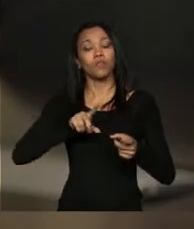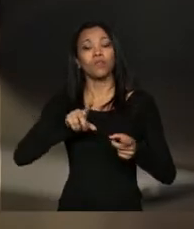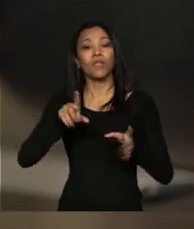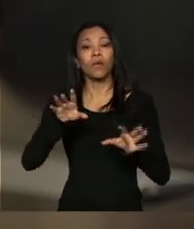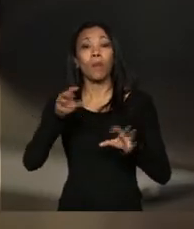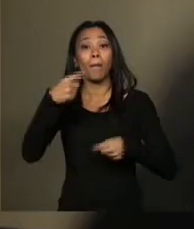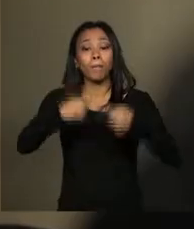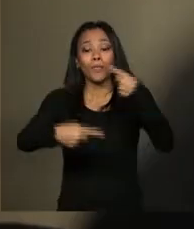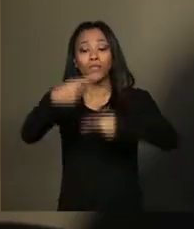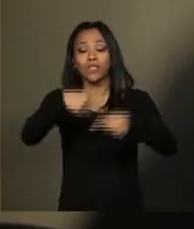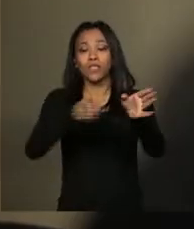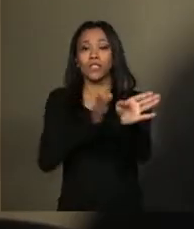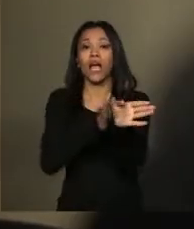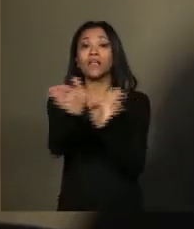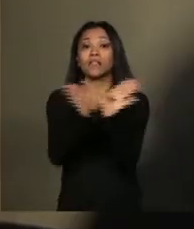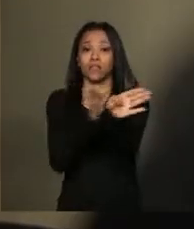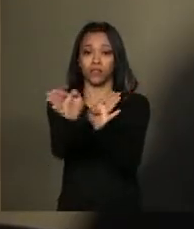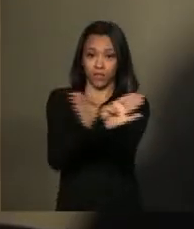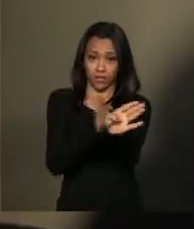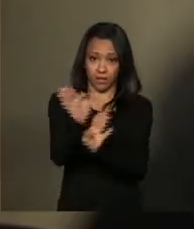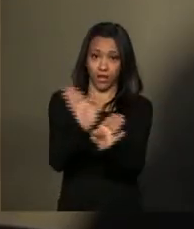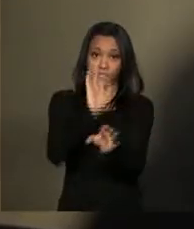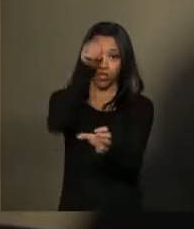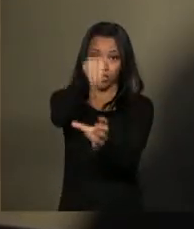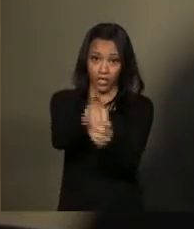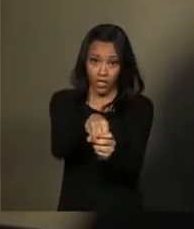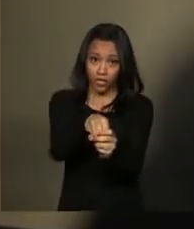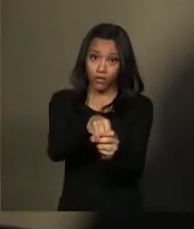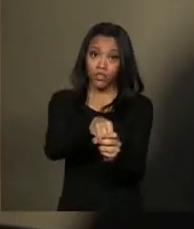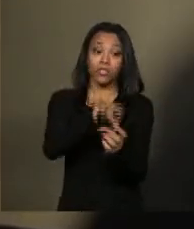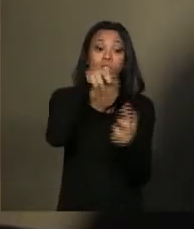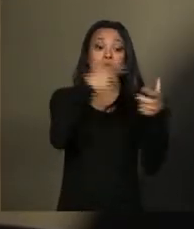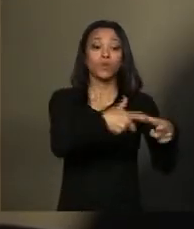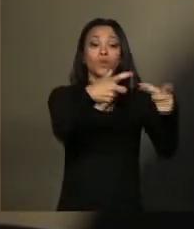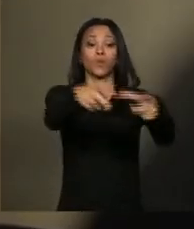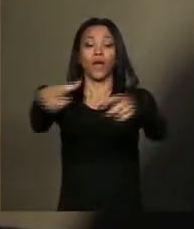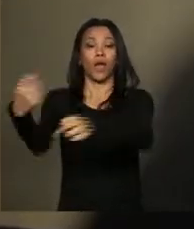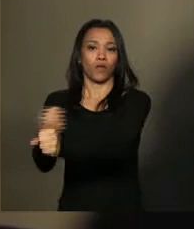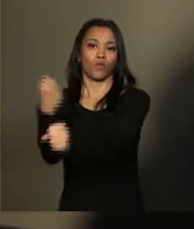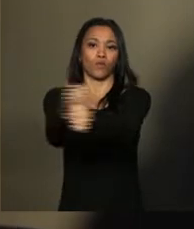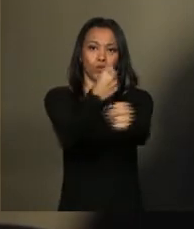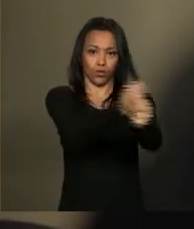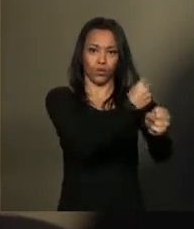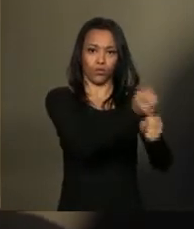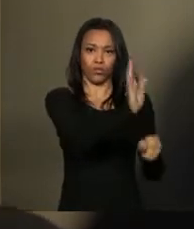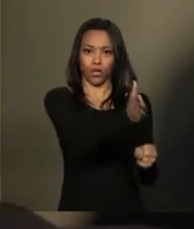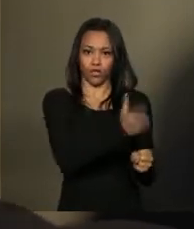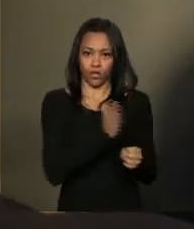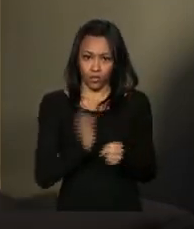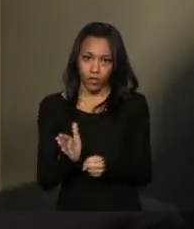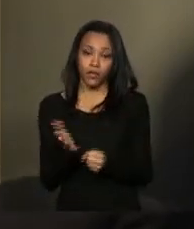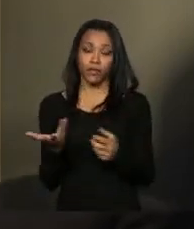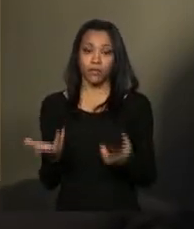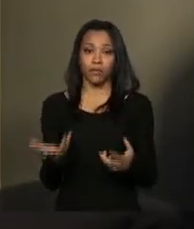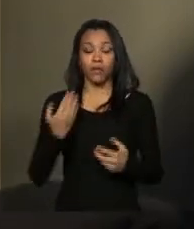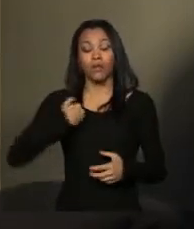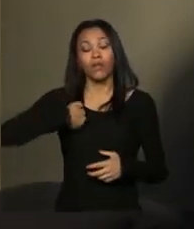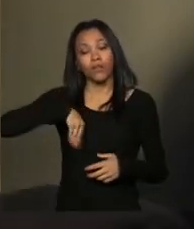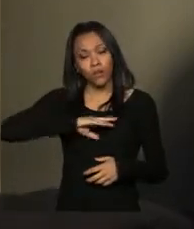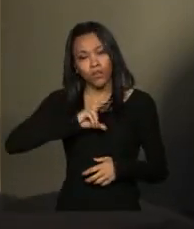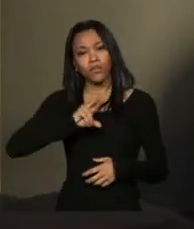acessibilidade para essas pessoas dentro desses espaços que estão sendo construídos. Ou seja, teremos